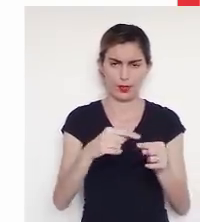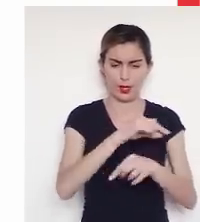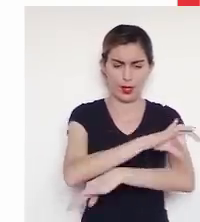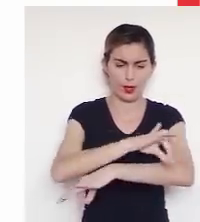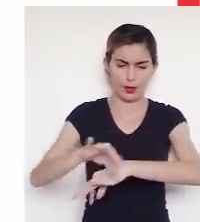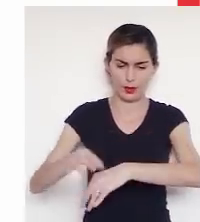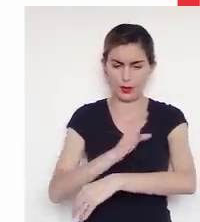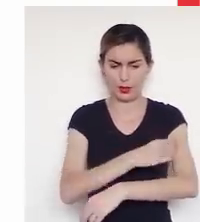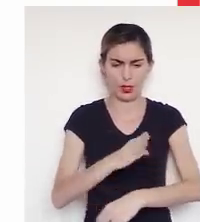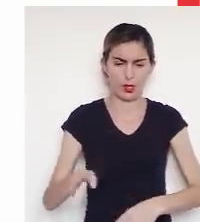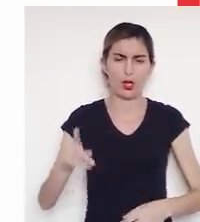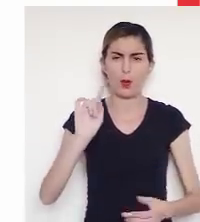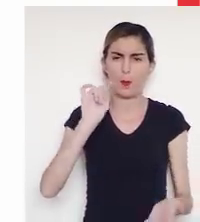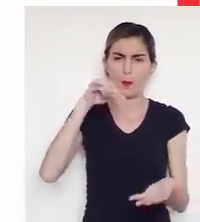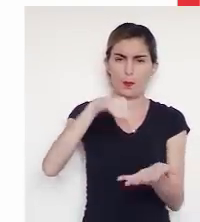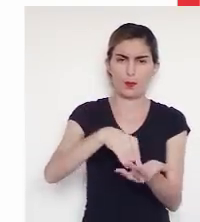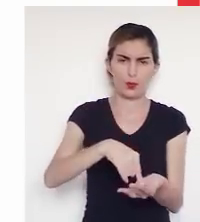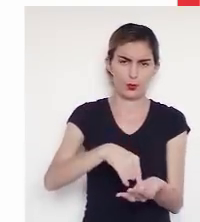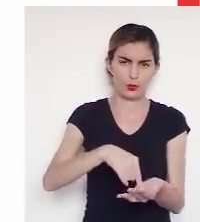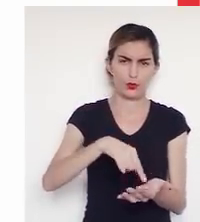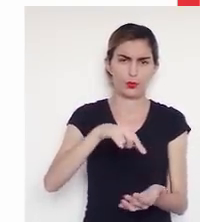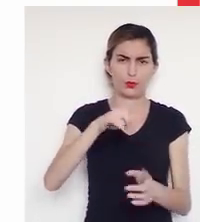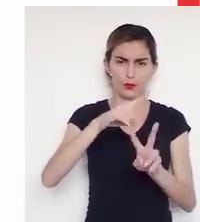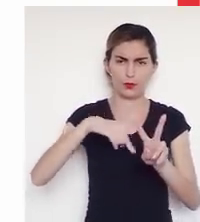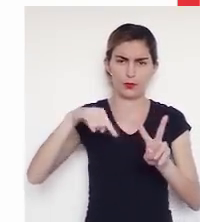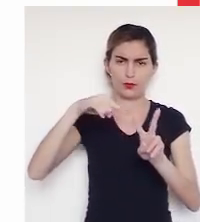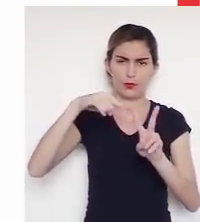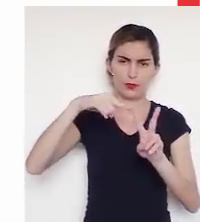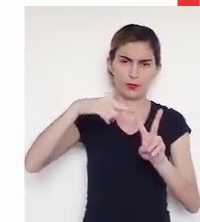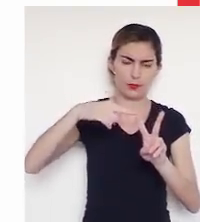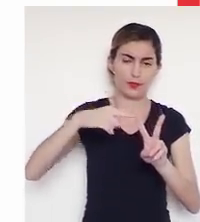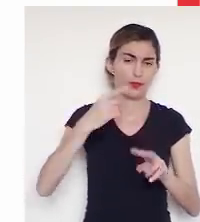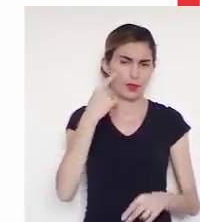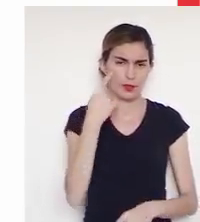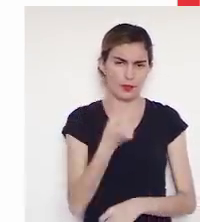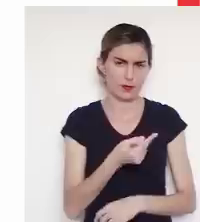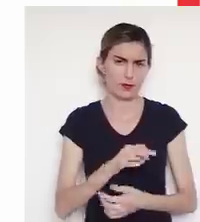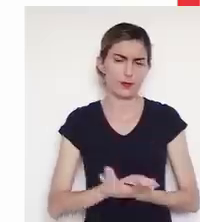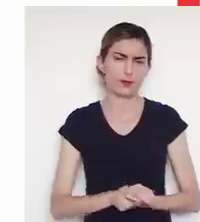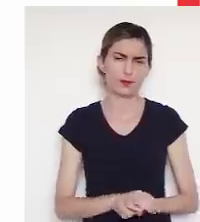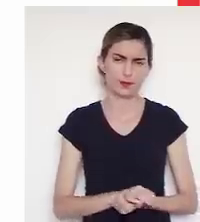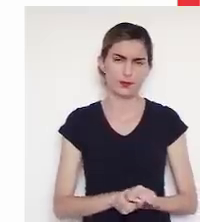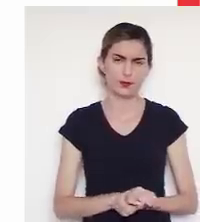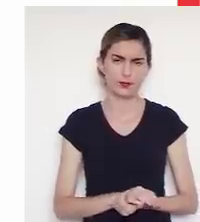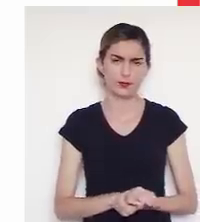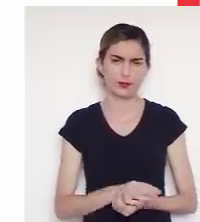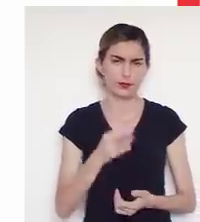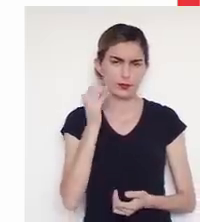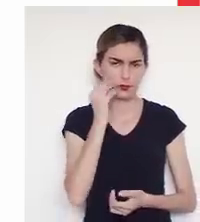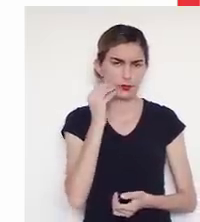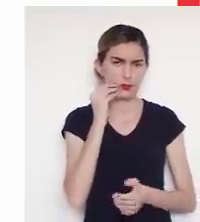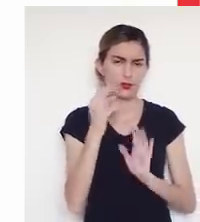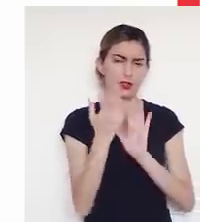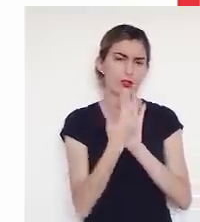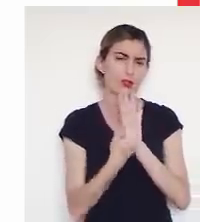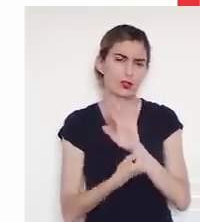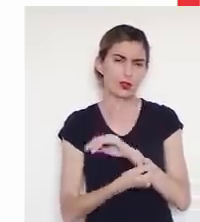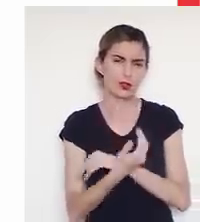reta numérica é o ponto raiz de 2. Vejamos. Olha o desenho